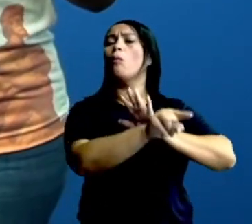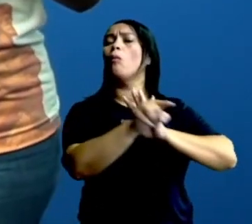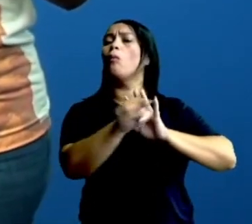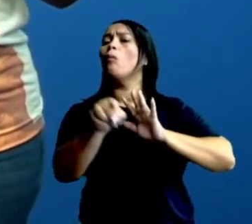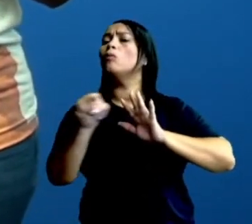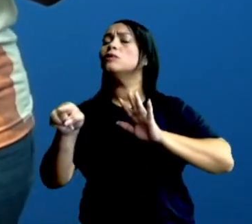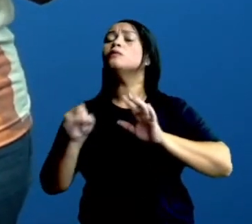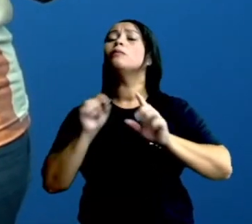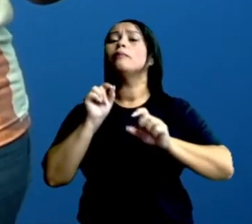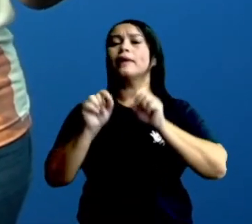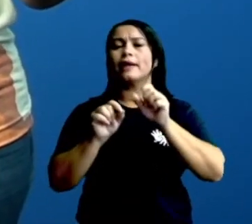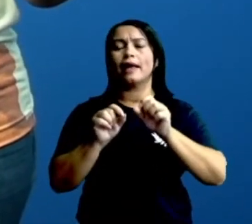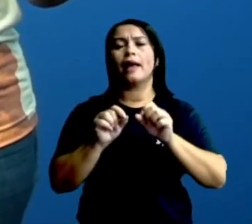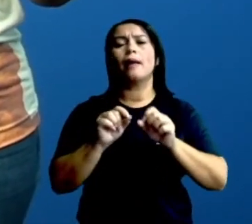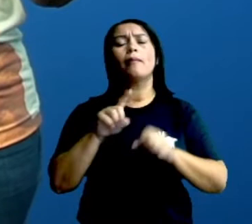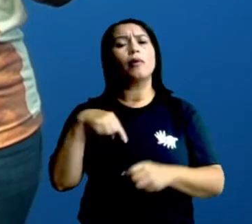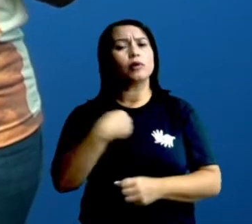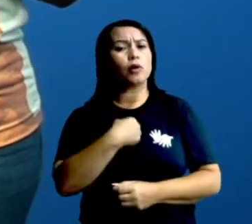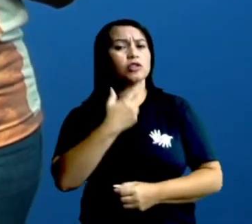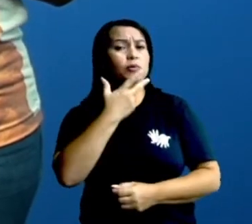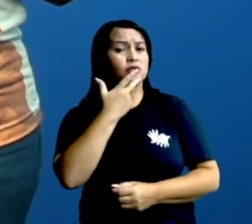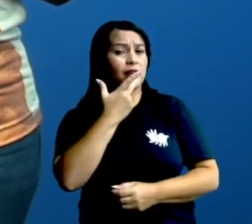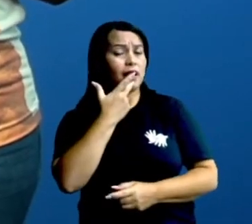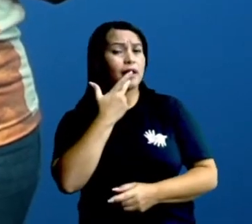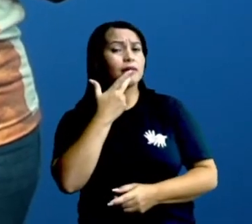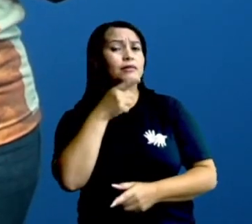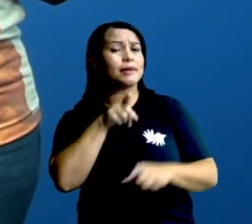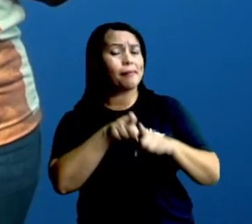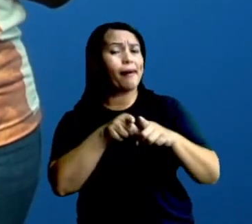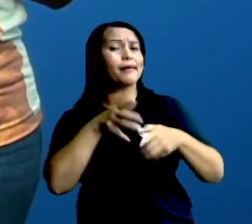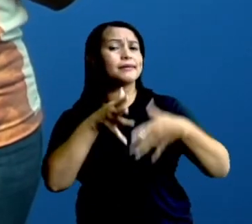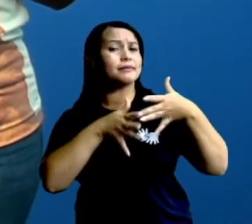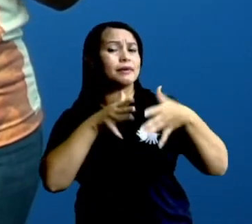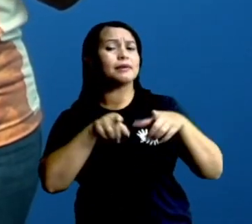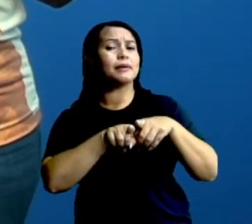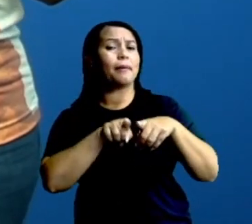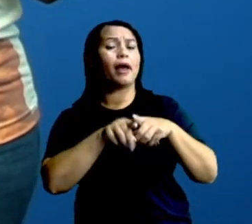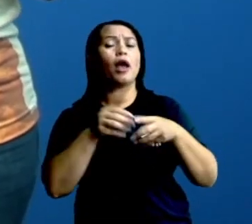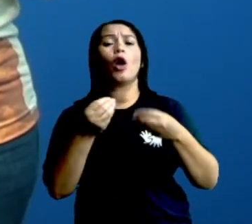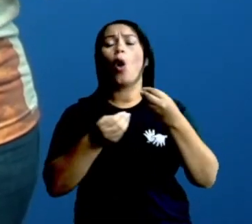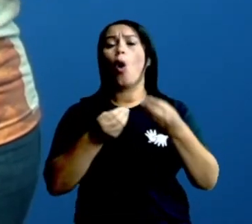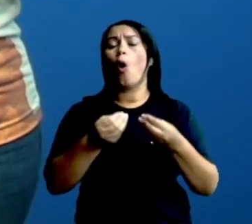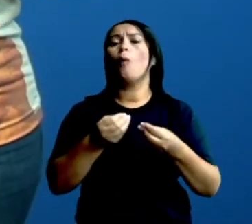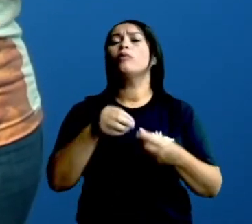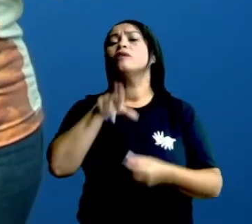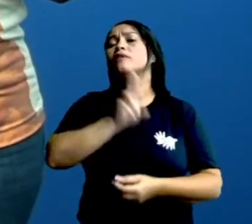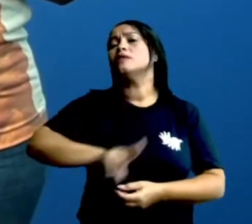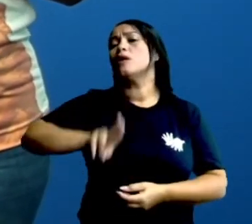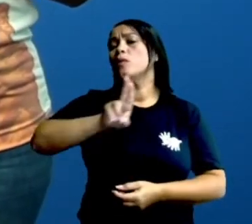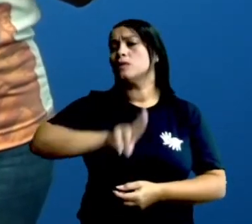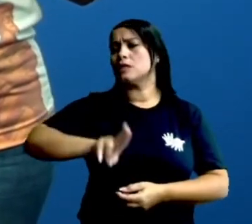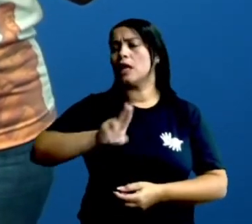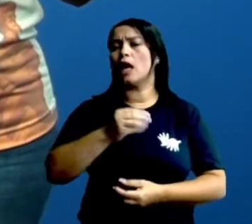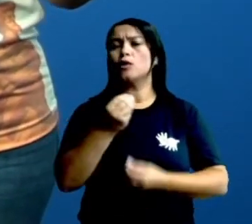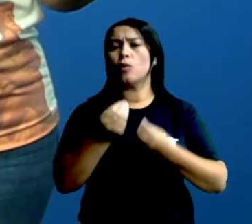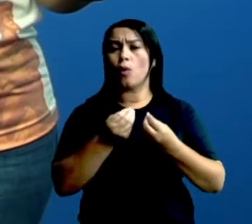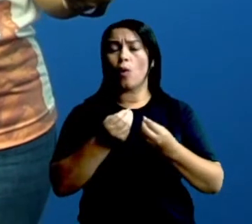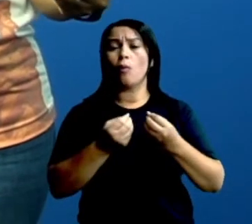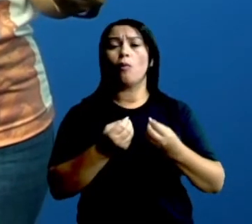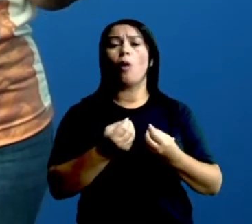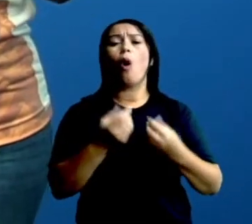referir ao que a gente está falando. E ele vai ser usado de acordo, certo? Com